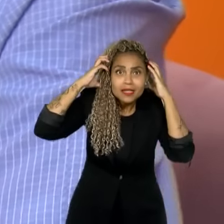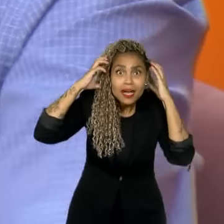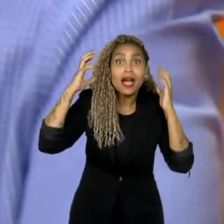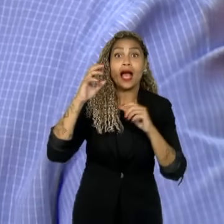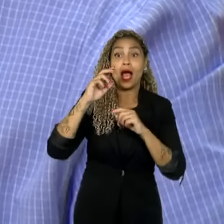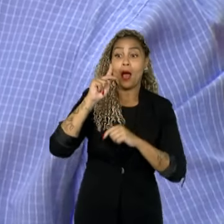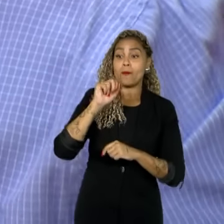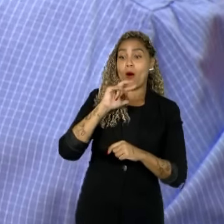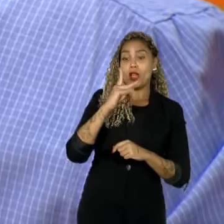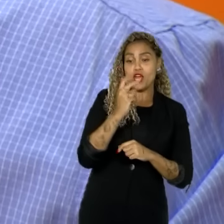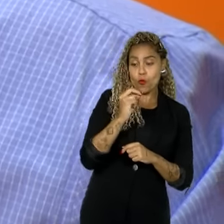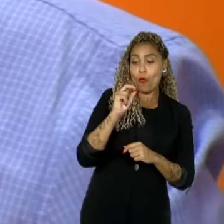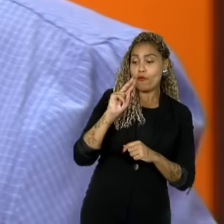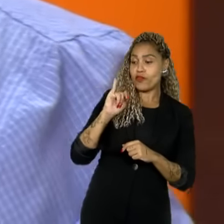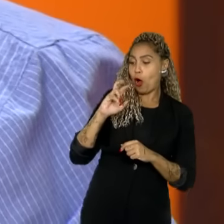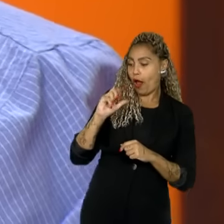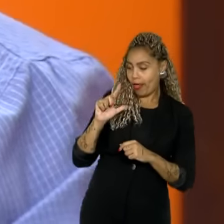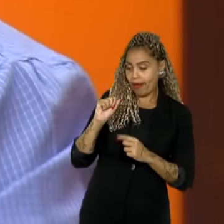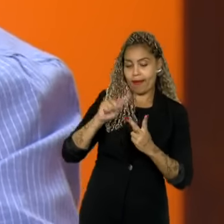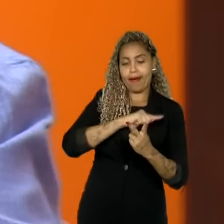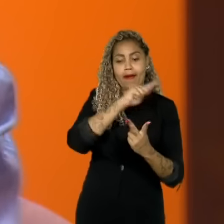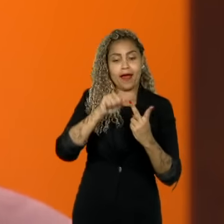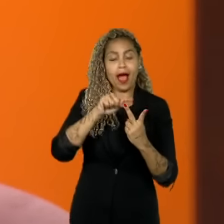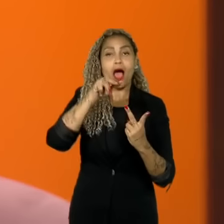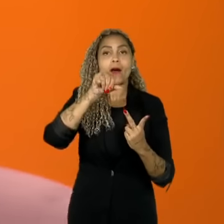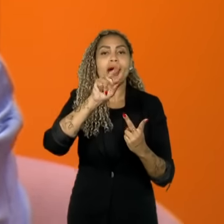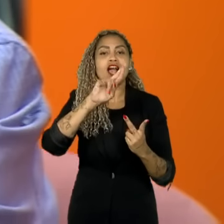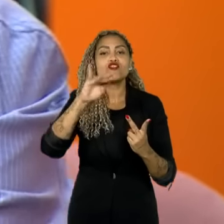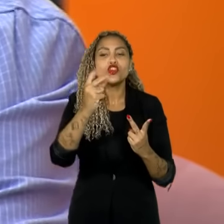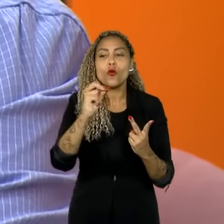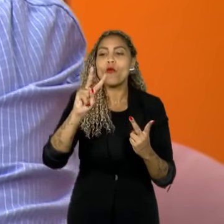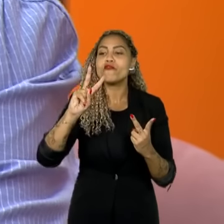depois o Martinho da Vila. E o programa